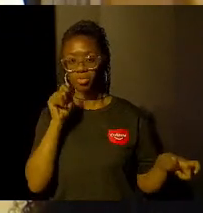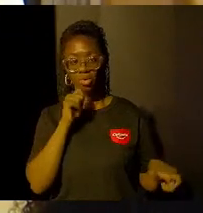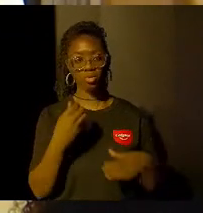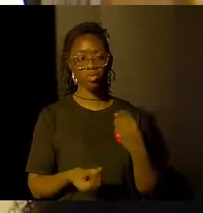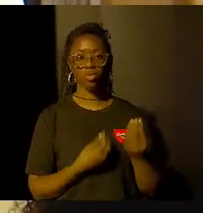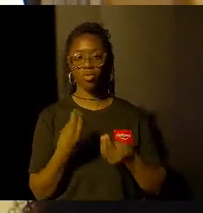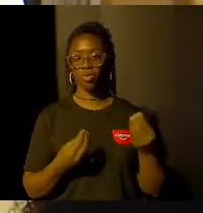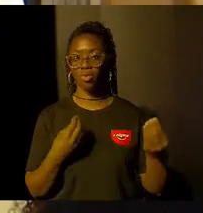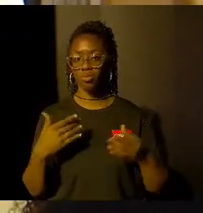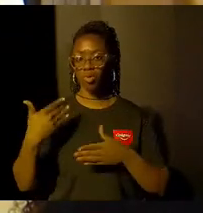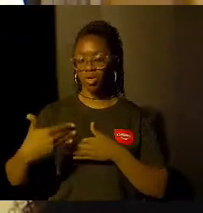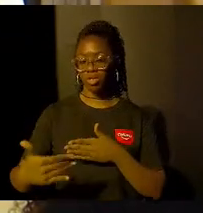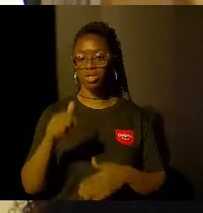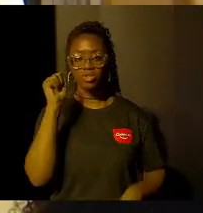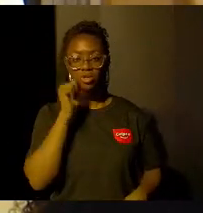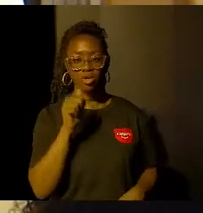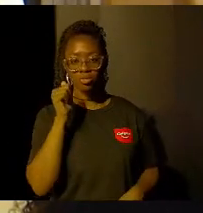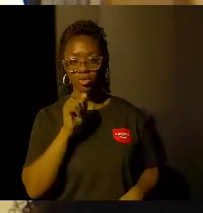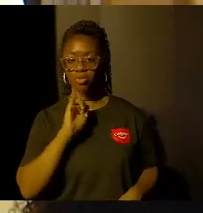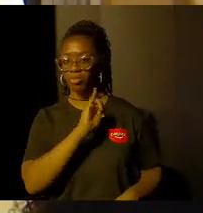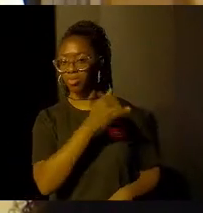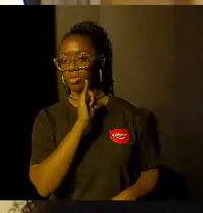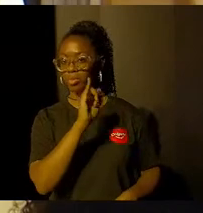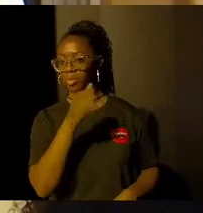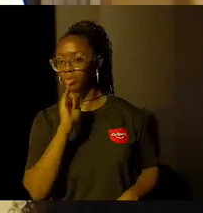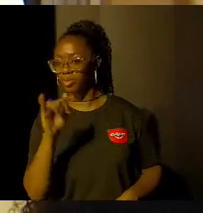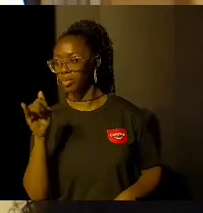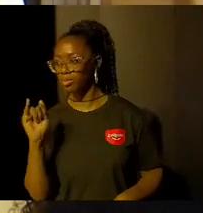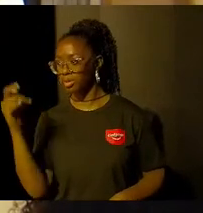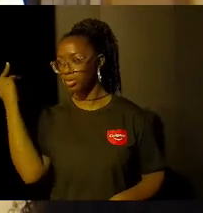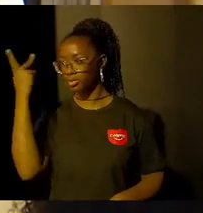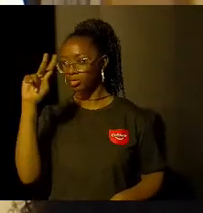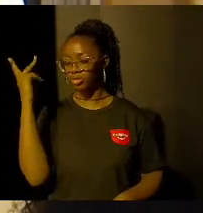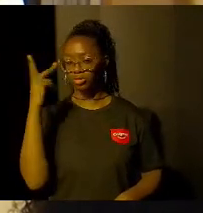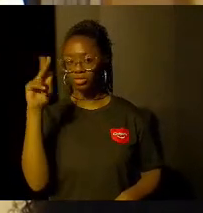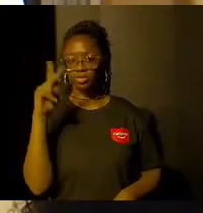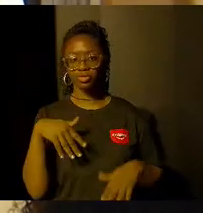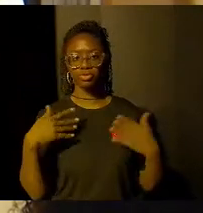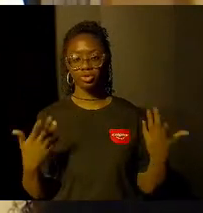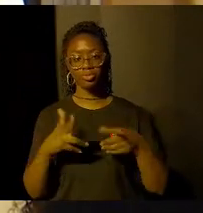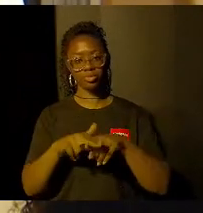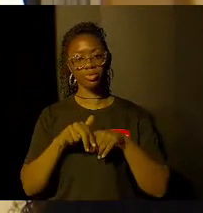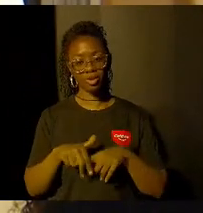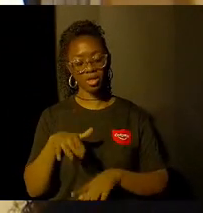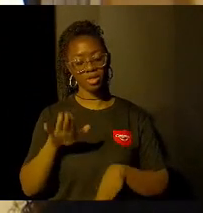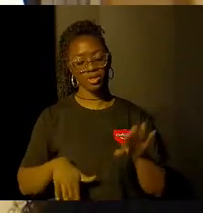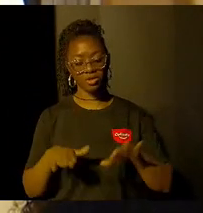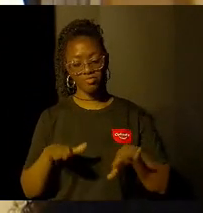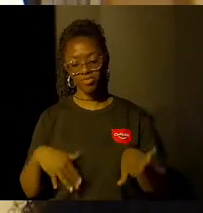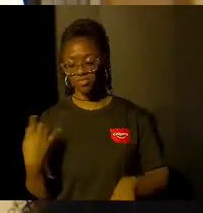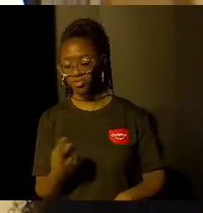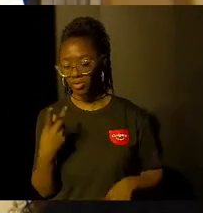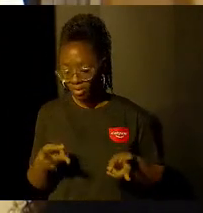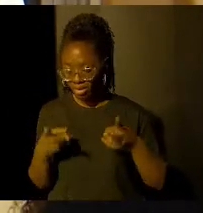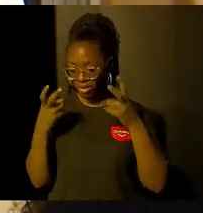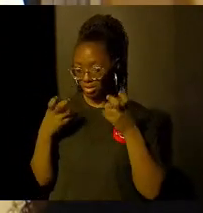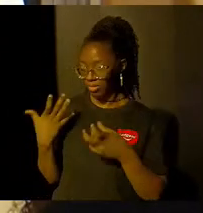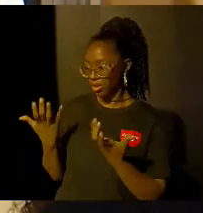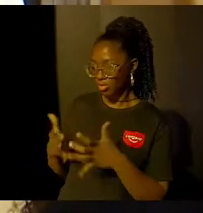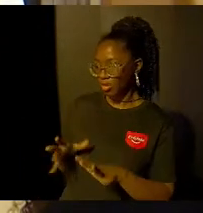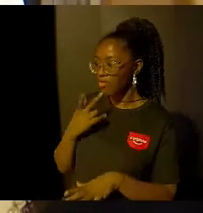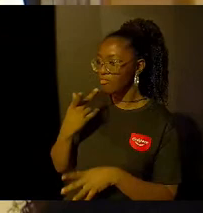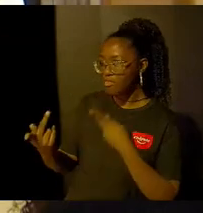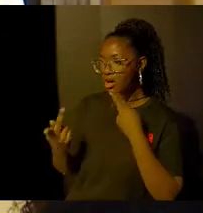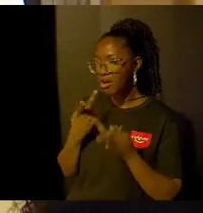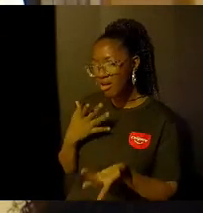de fazer com que essas mulheres contassem as suas histórias porque geralmente Às vezes a gente interpela e elas não querem falar